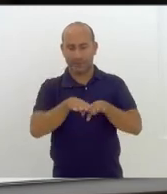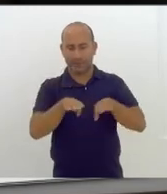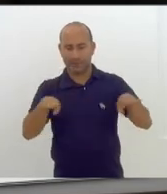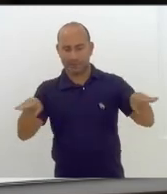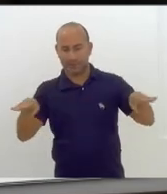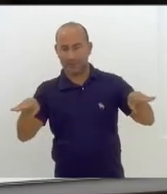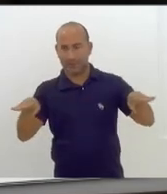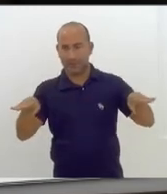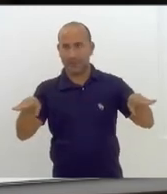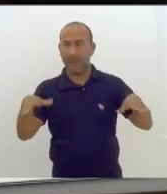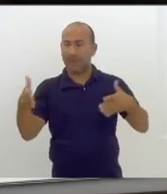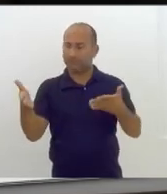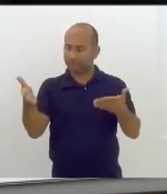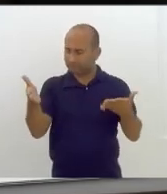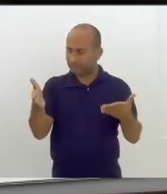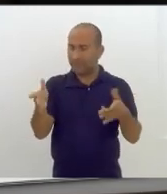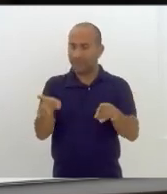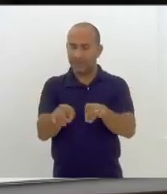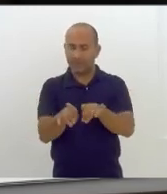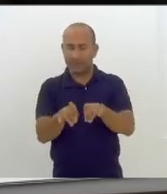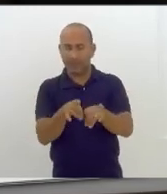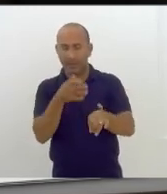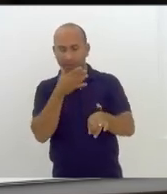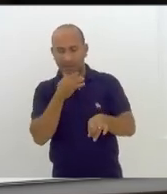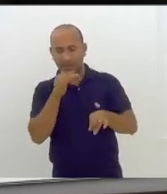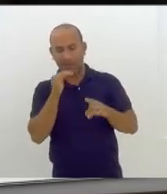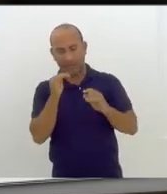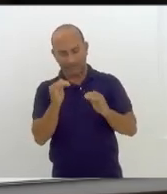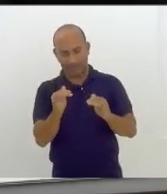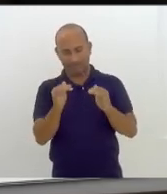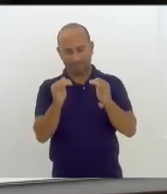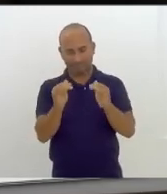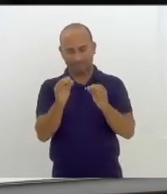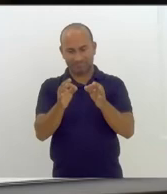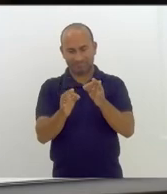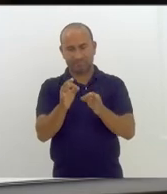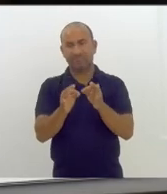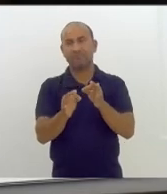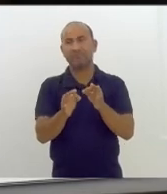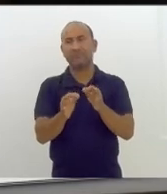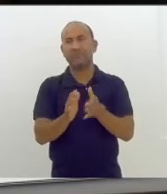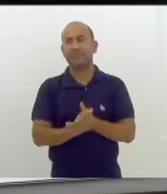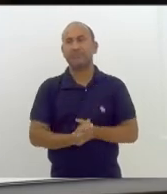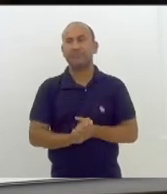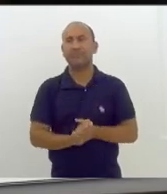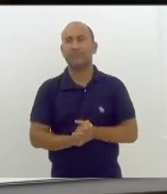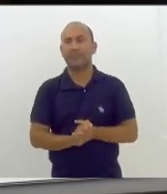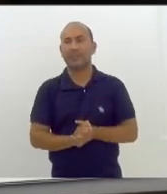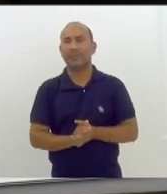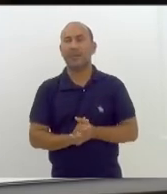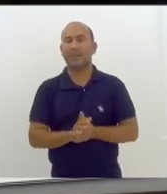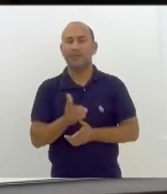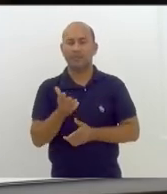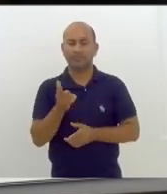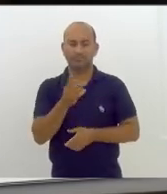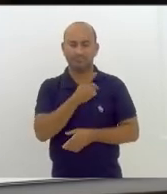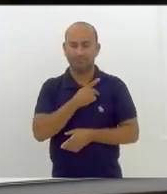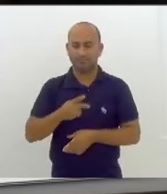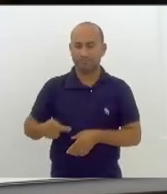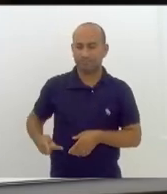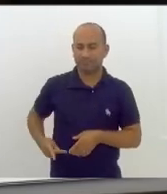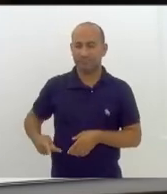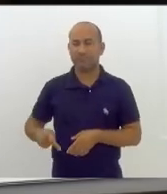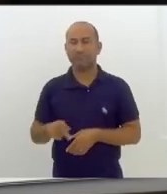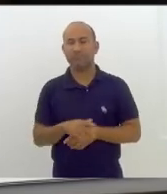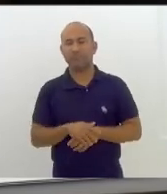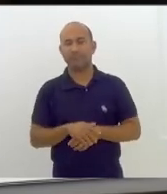eu cumprimento Vossa Excelência, desembargador Wagner Sinelli, cumprimento o desembargador, presidente do Tribunal Regional